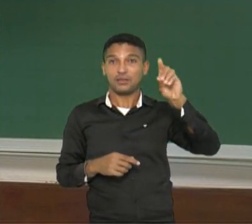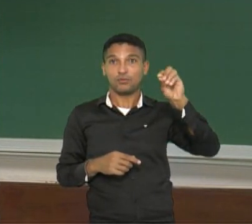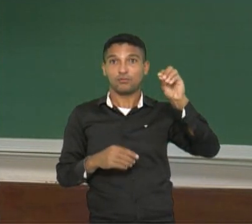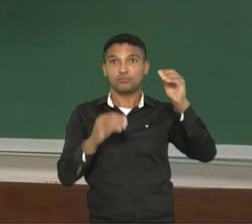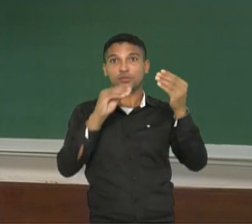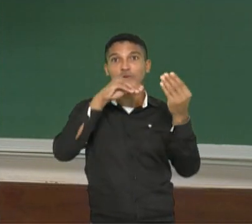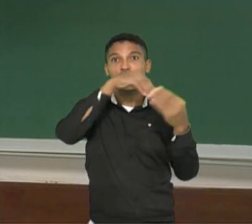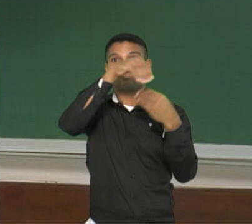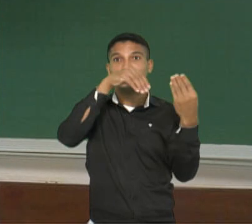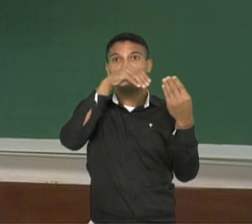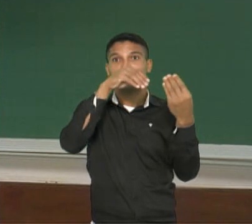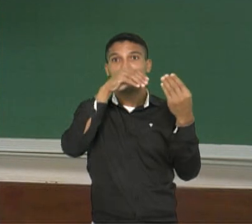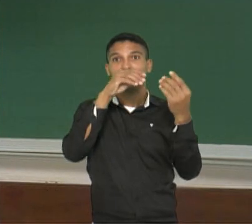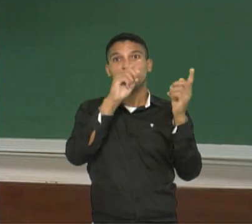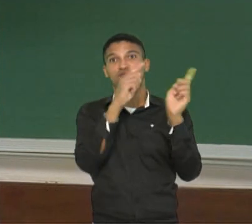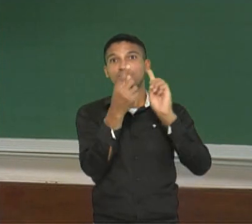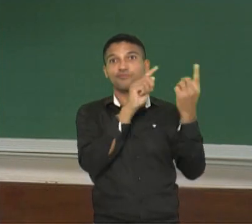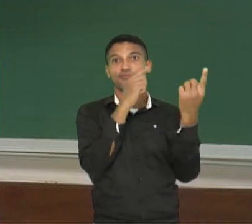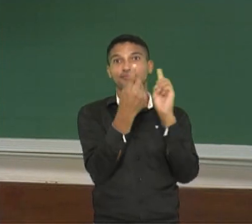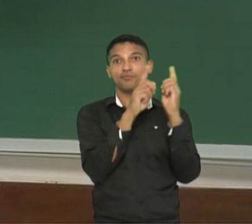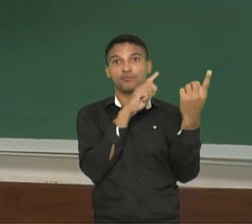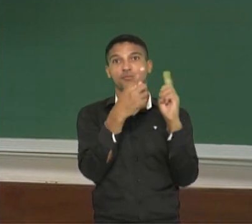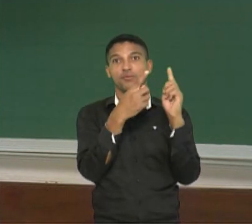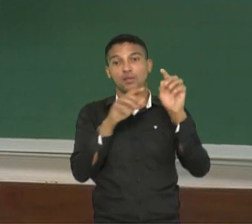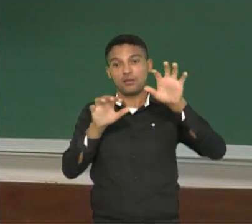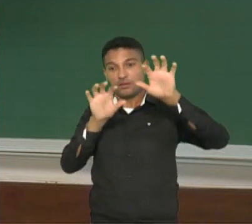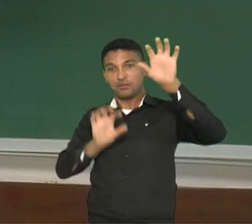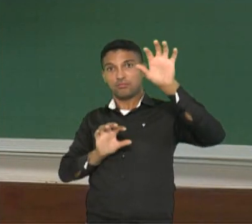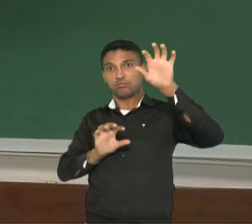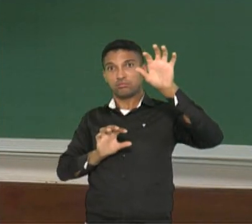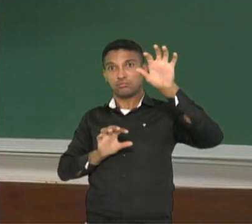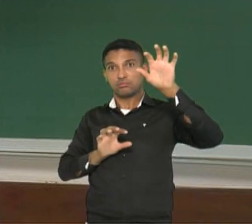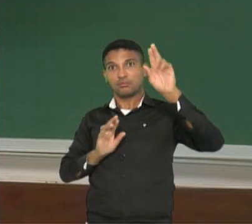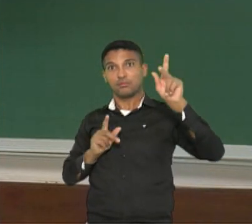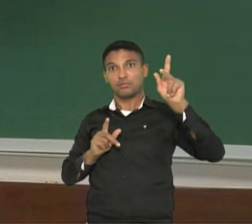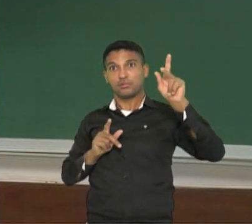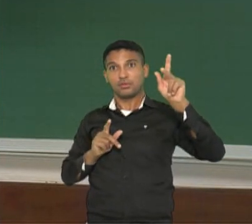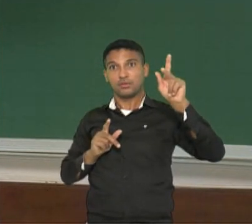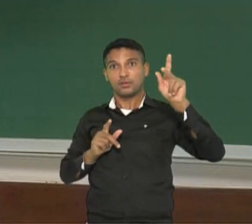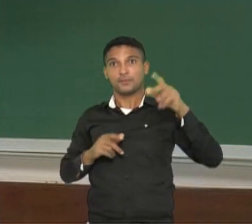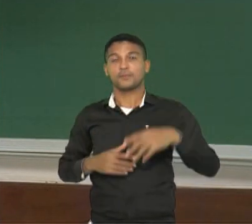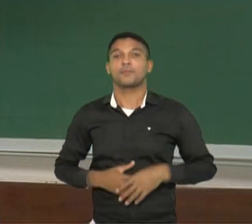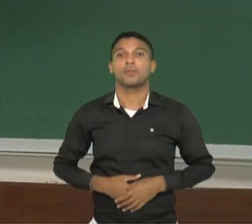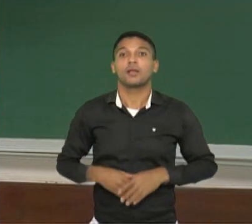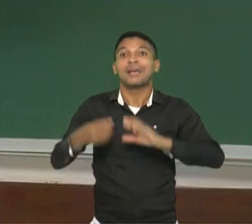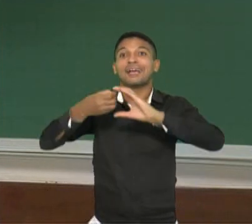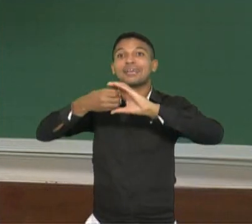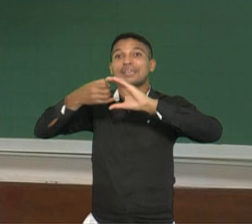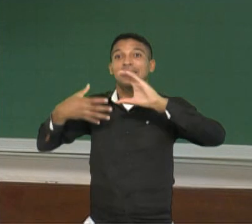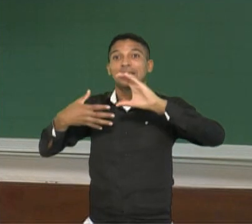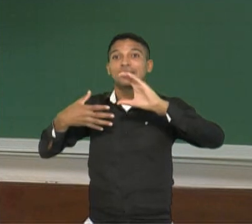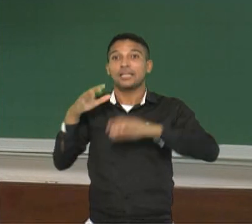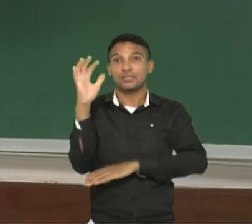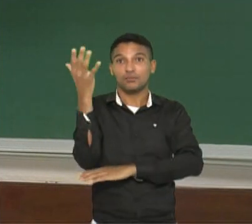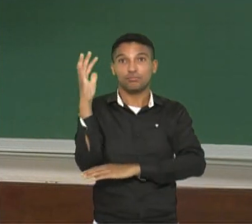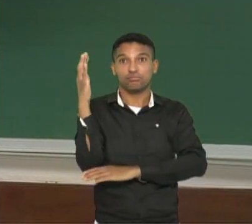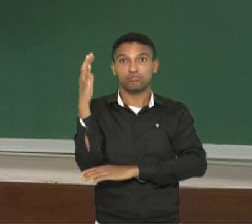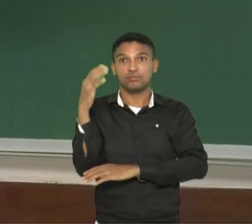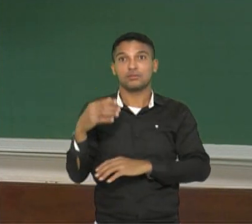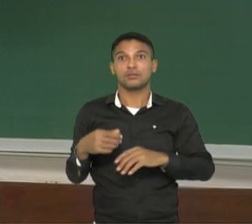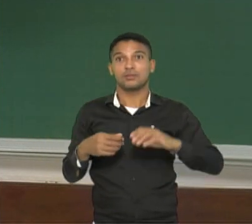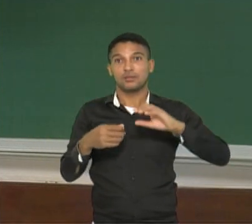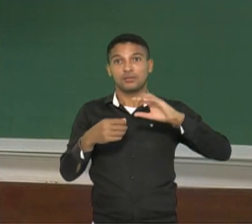as pessoas, ao se referirem às regiões sul do nosso país, elas acabam dizendo que o clima ele é frio. Por